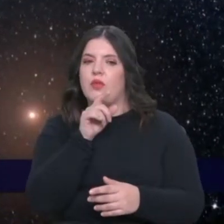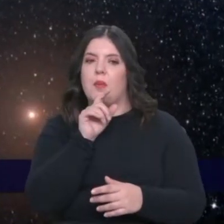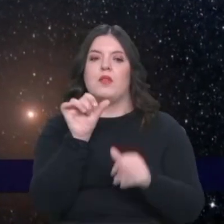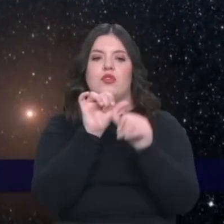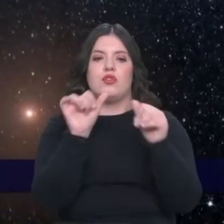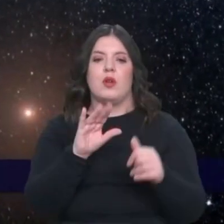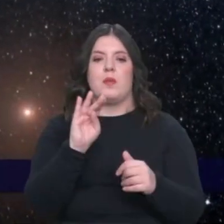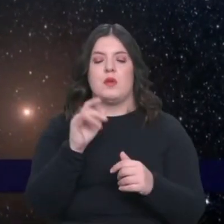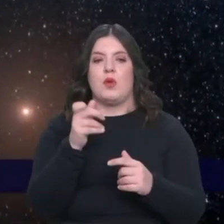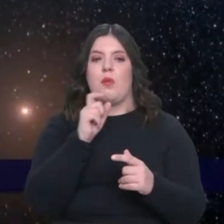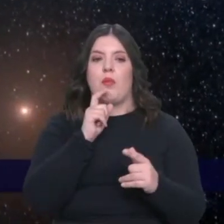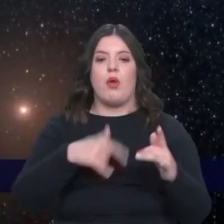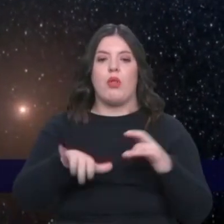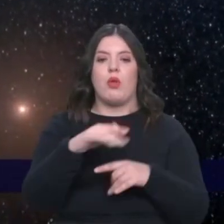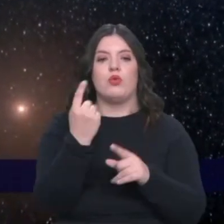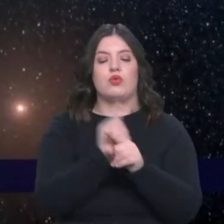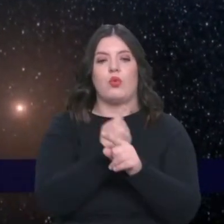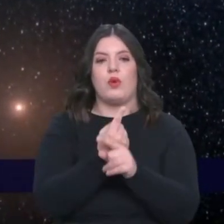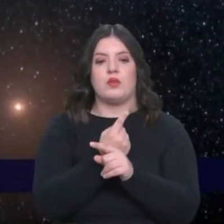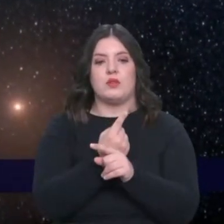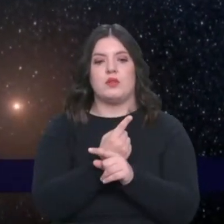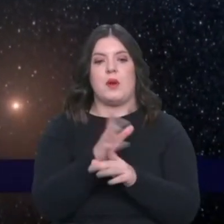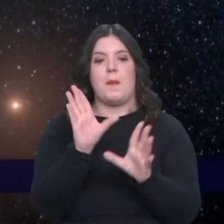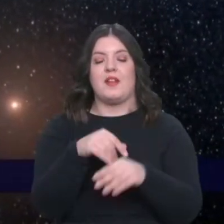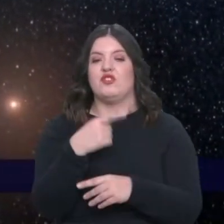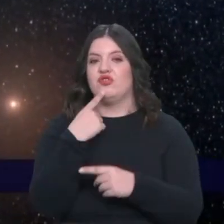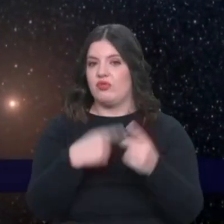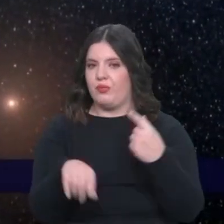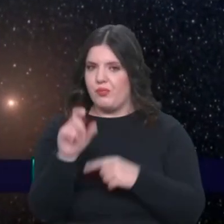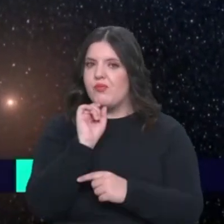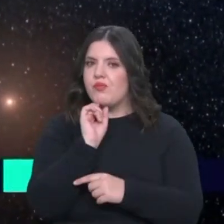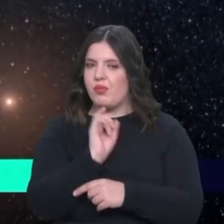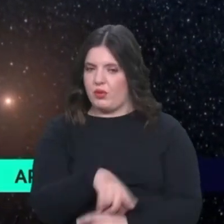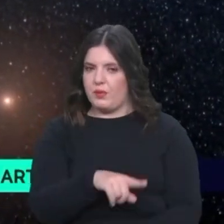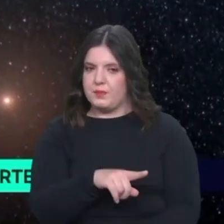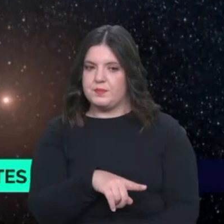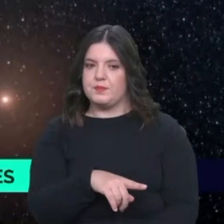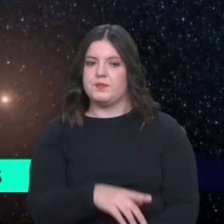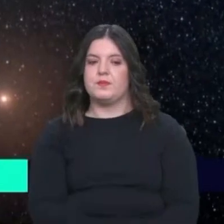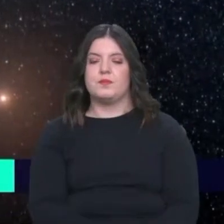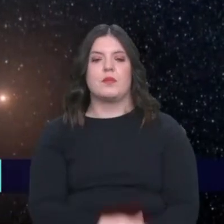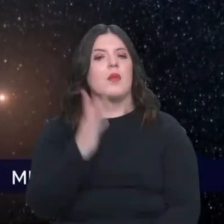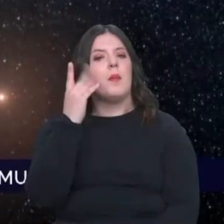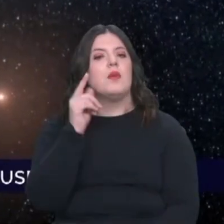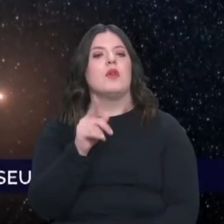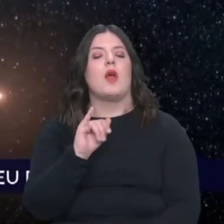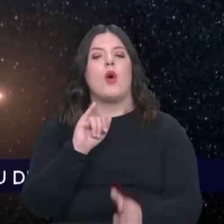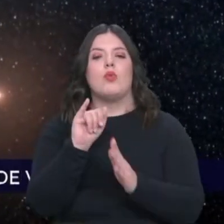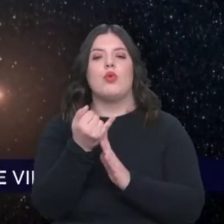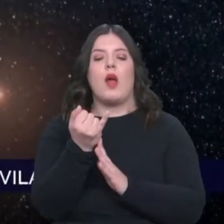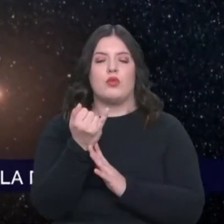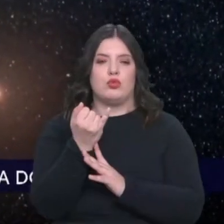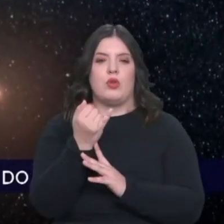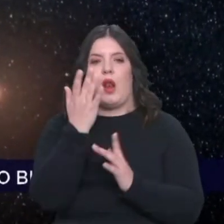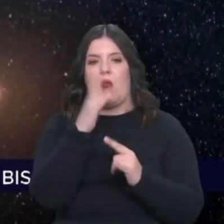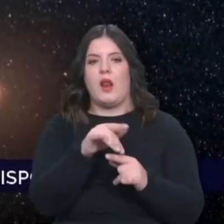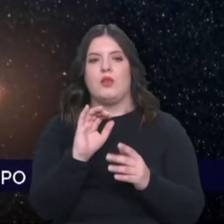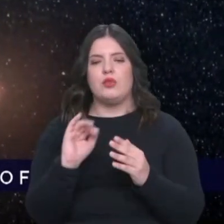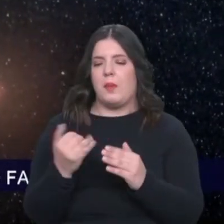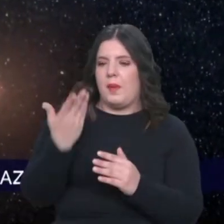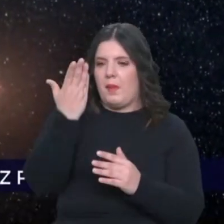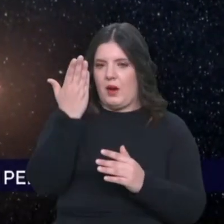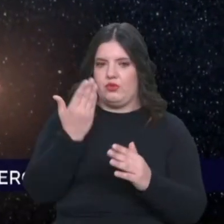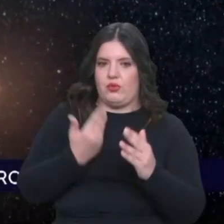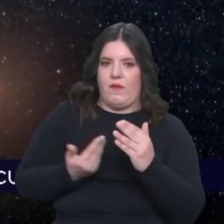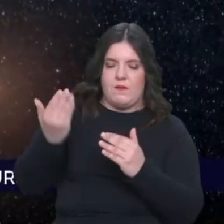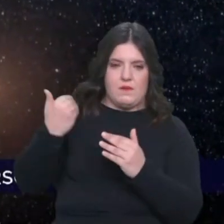pode estar povoado por outro tipo de criaturas ainda mais estranhas. Estamos a falar de, imagina tu, buracos negros primordiais.